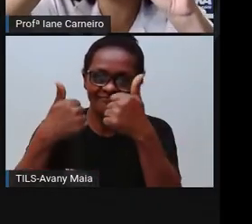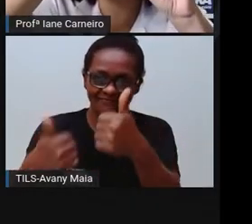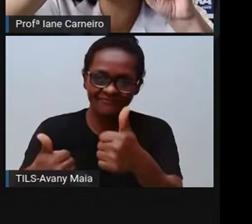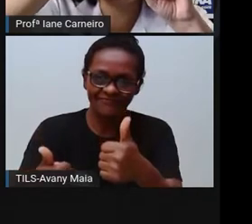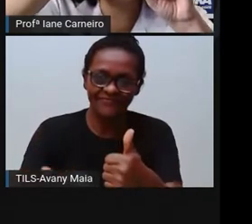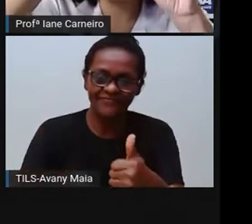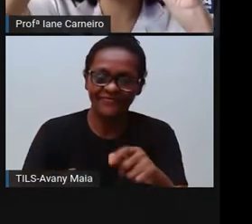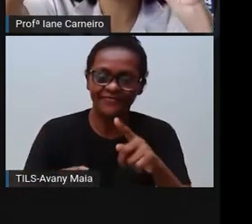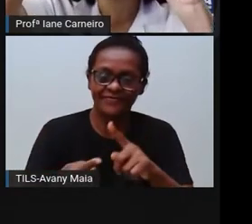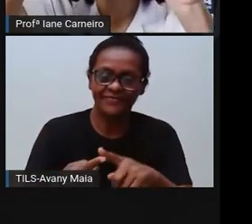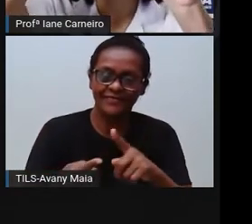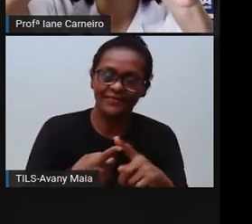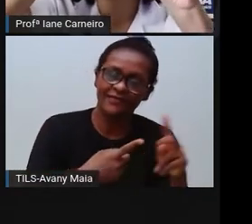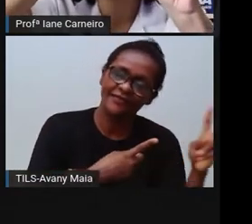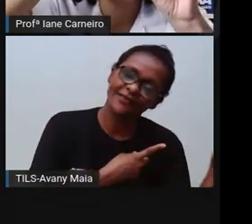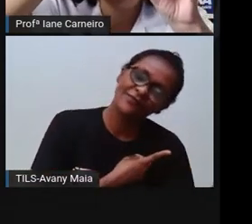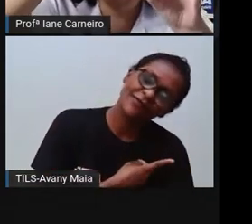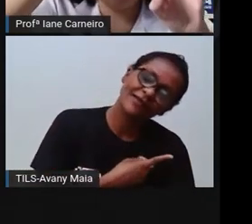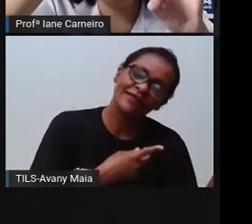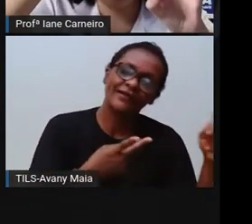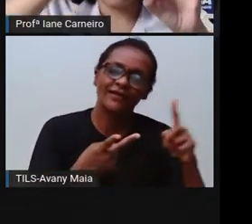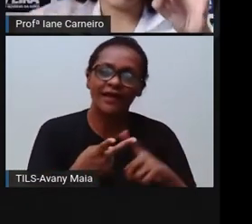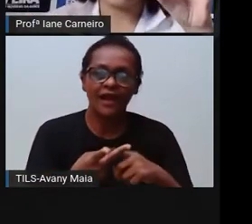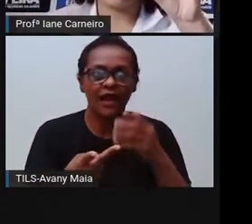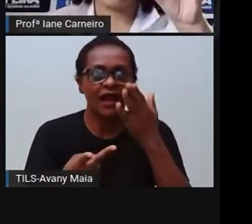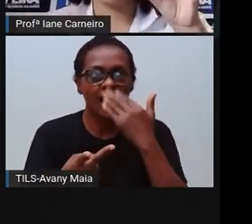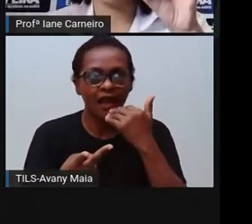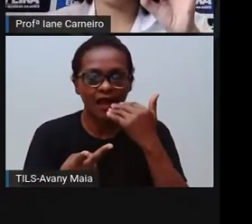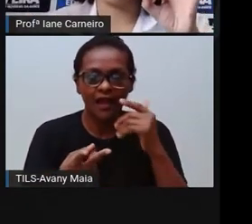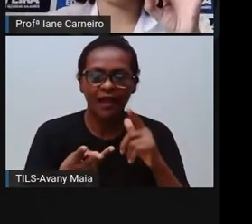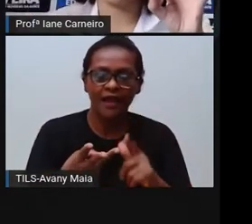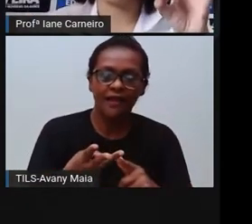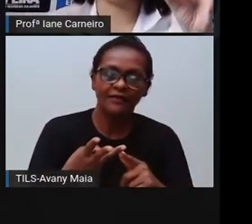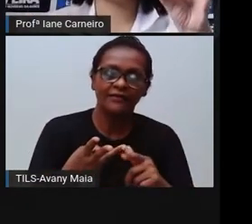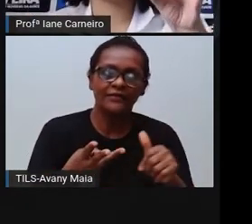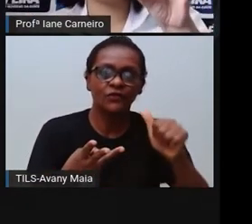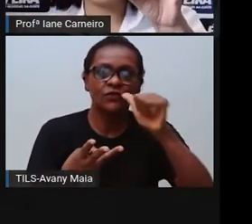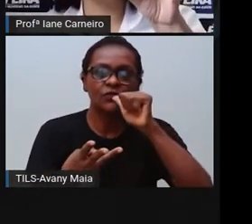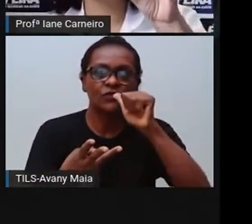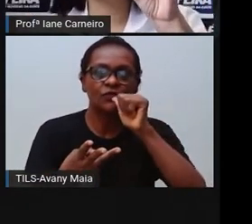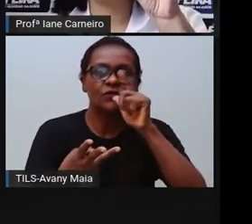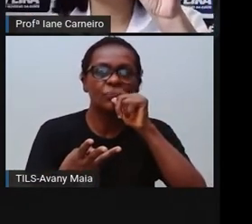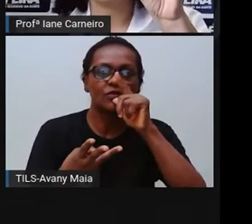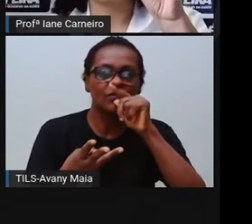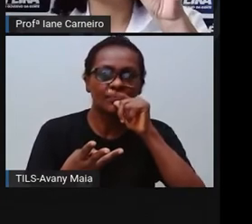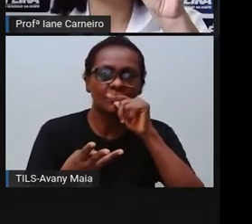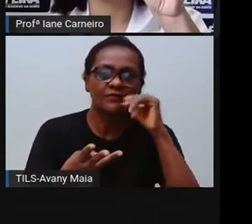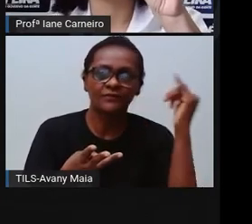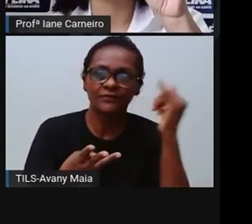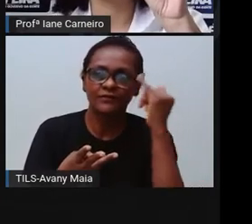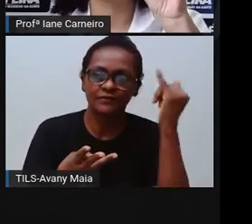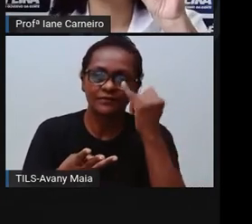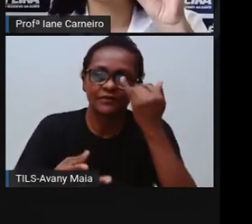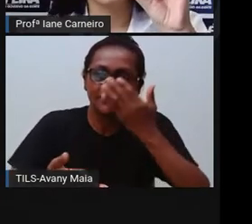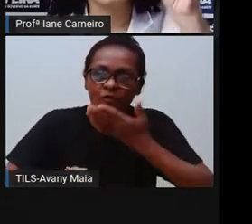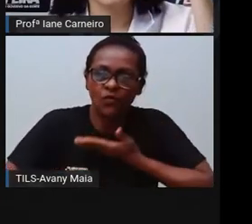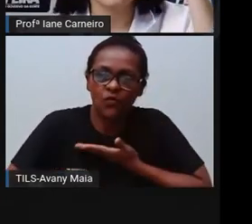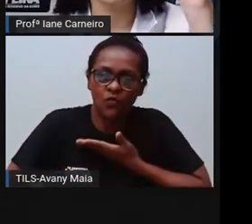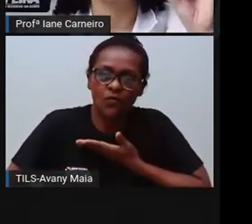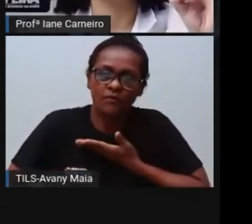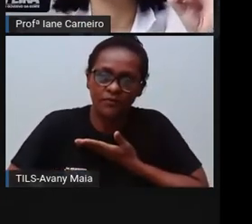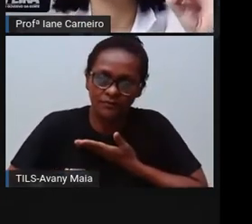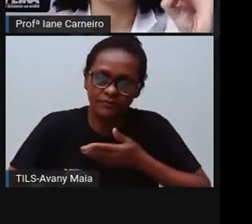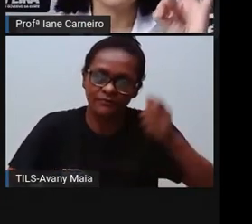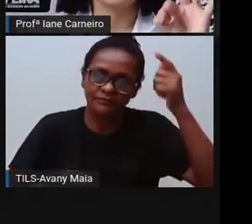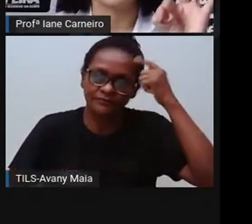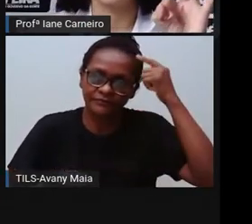se alimentar bem, beber água. São coisas, hábitos saudáveis para manter nosso corpo e nossa